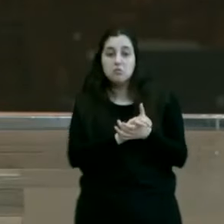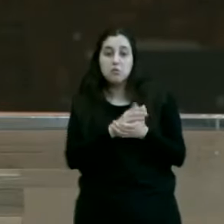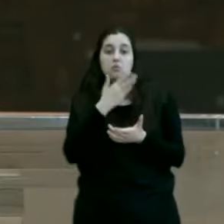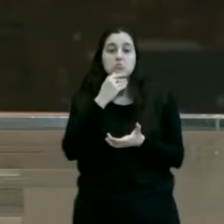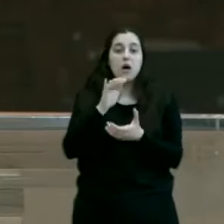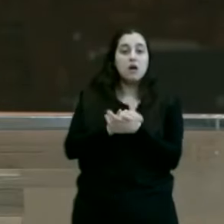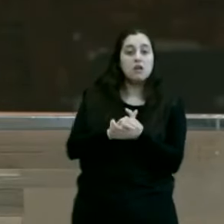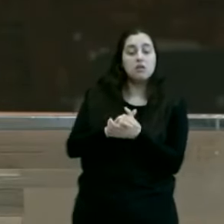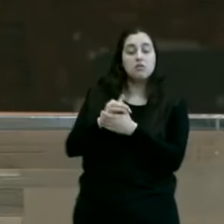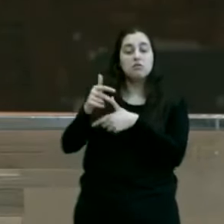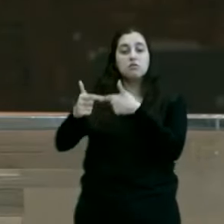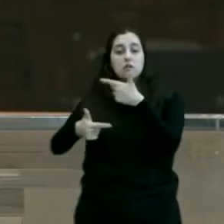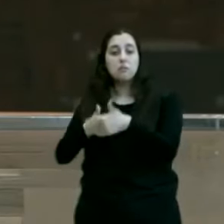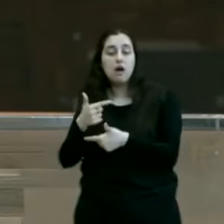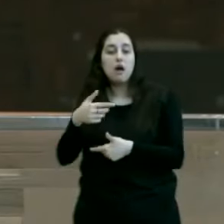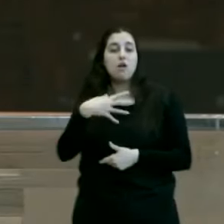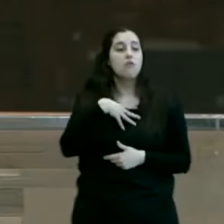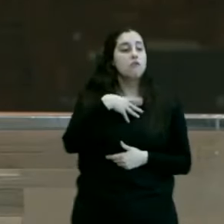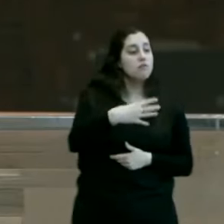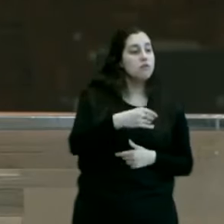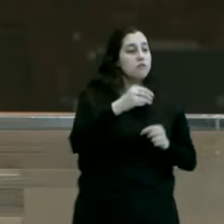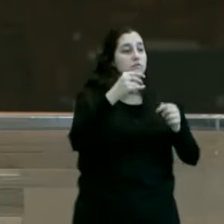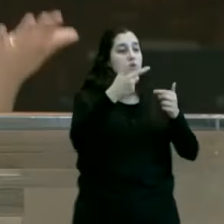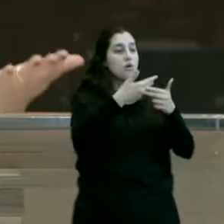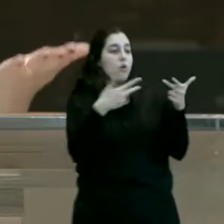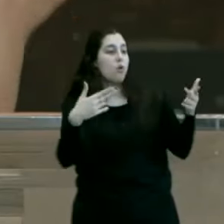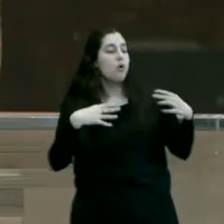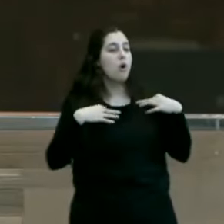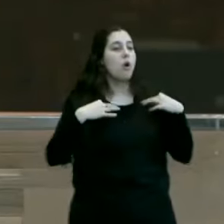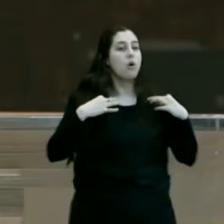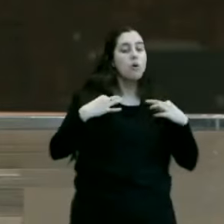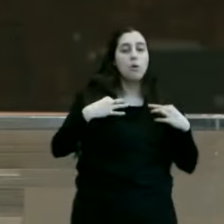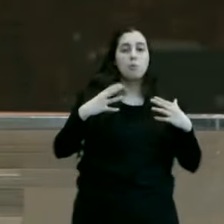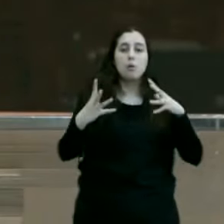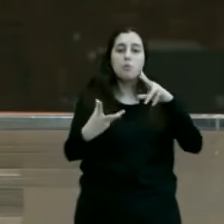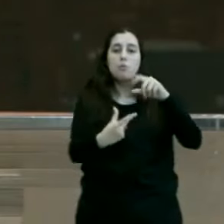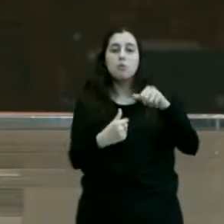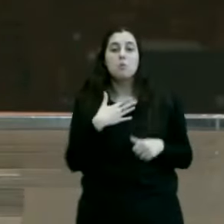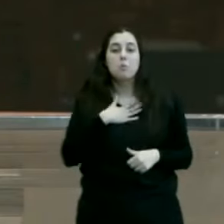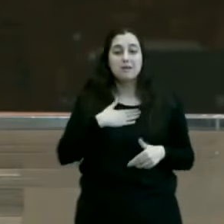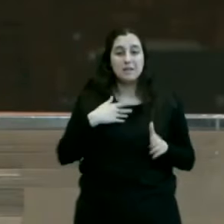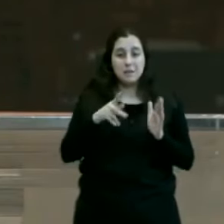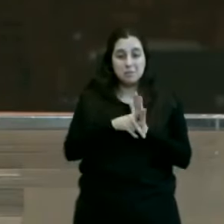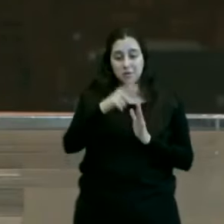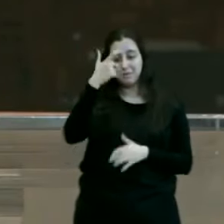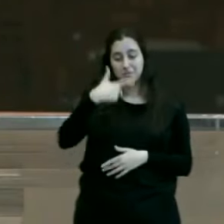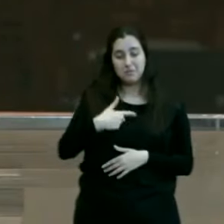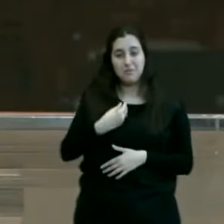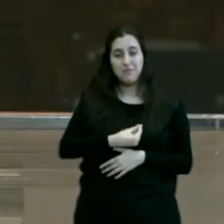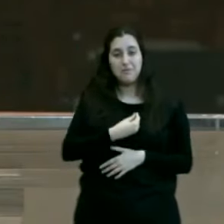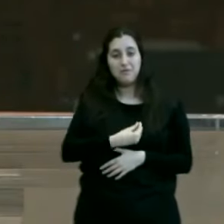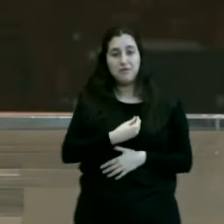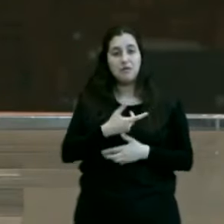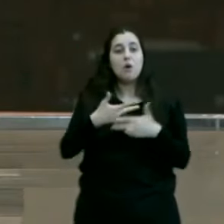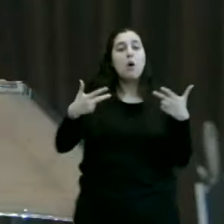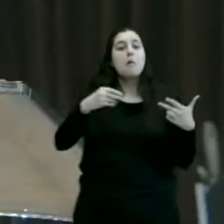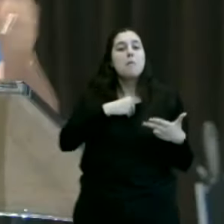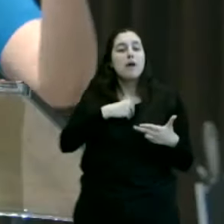o filho, as ideologias, a moda, o mundo, os prazeres carnais, os pecados de